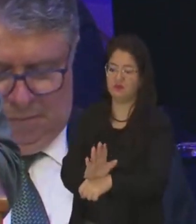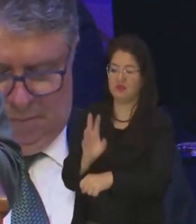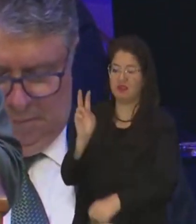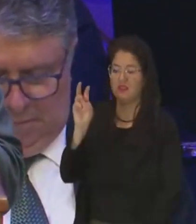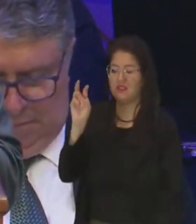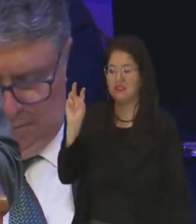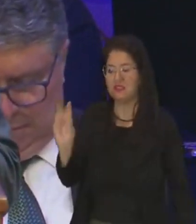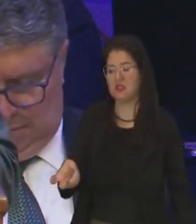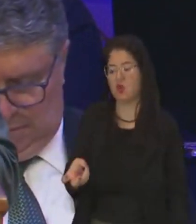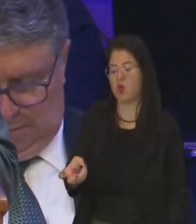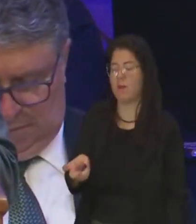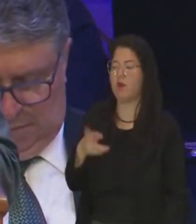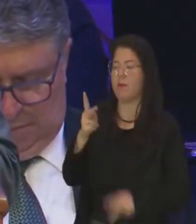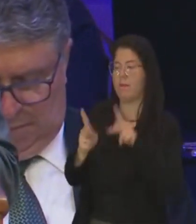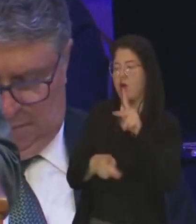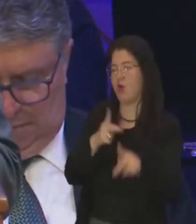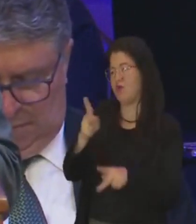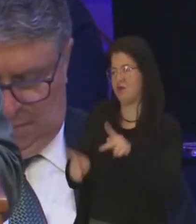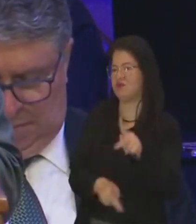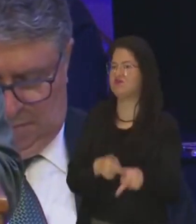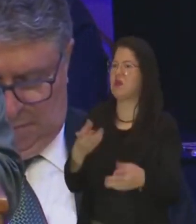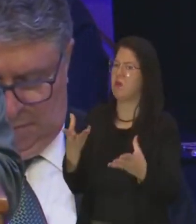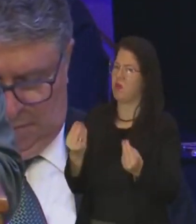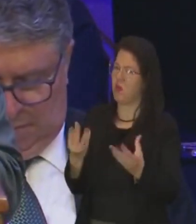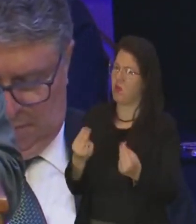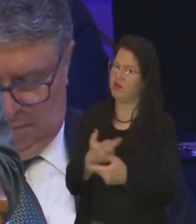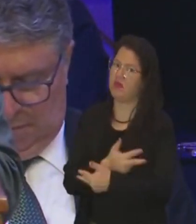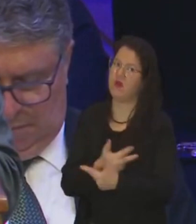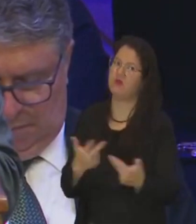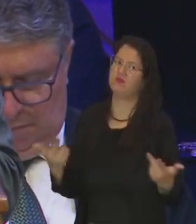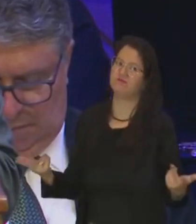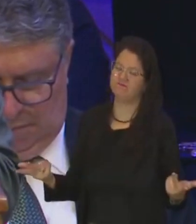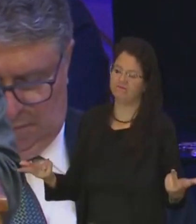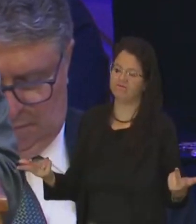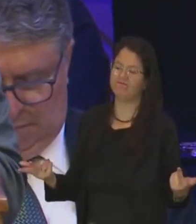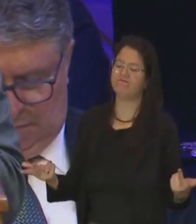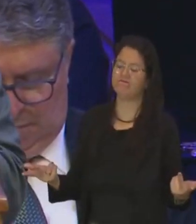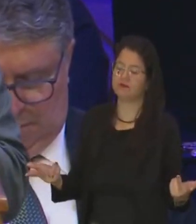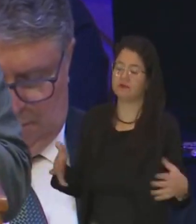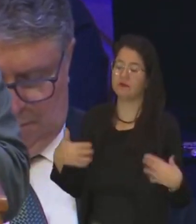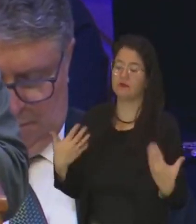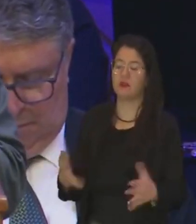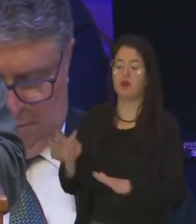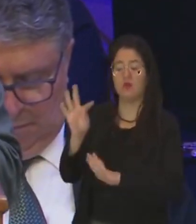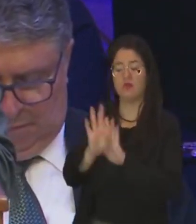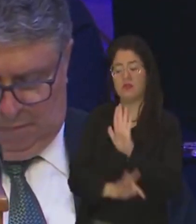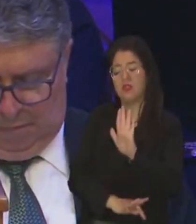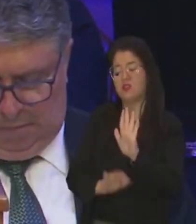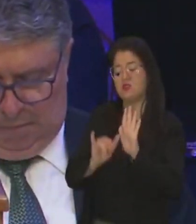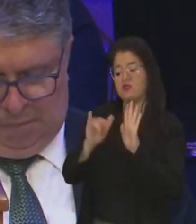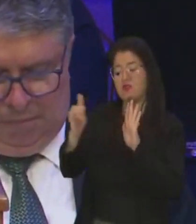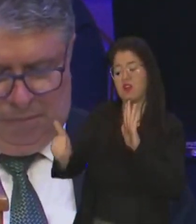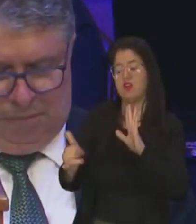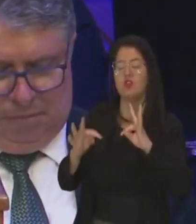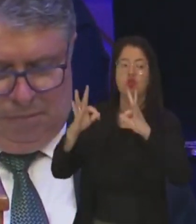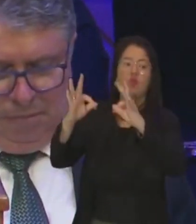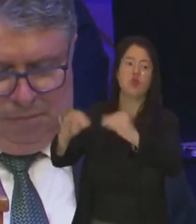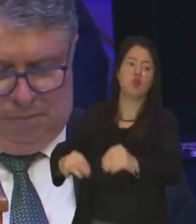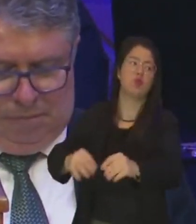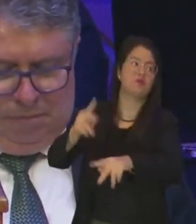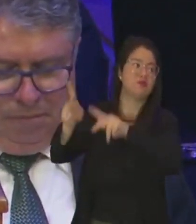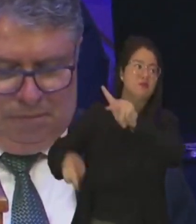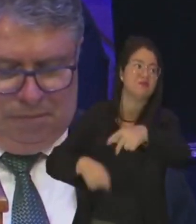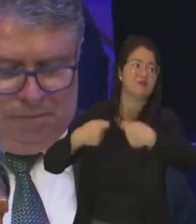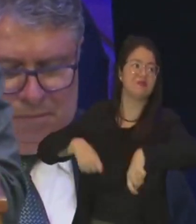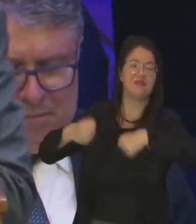5.000 povos, não é muita coisa? E aqui diz que todos eles precisam tributar ao